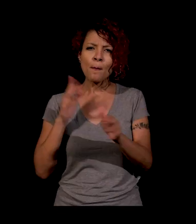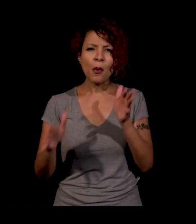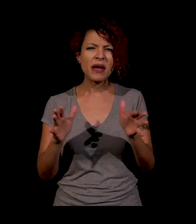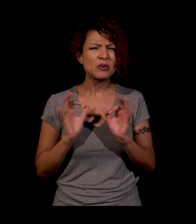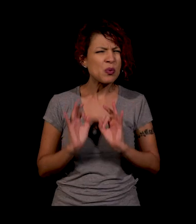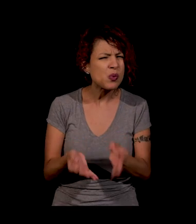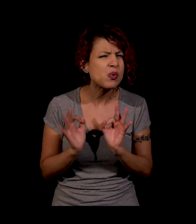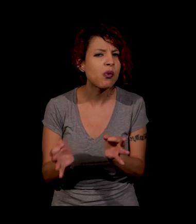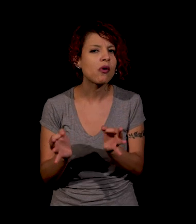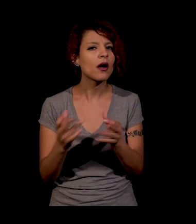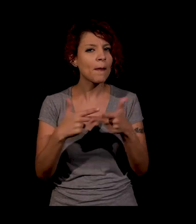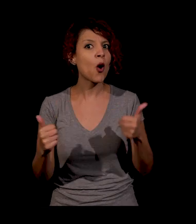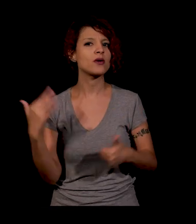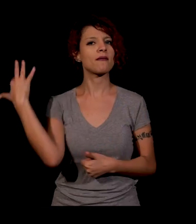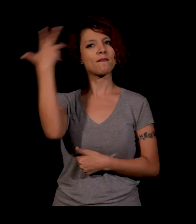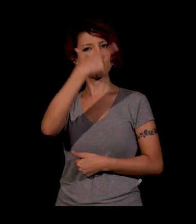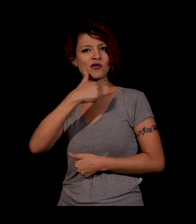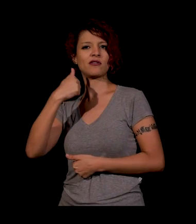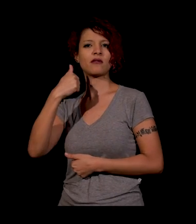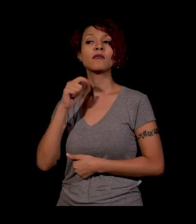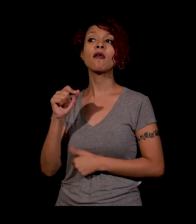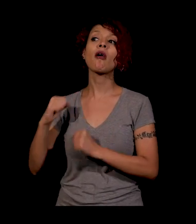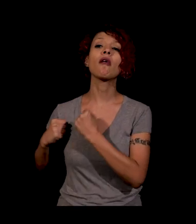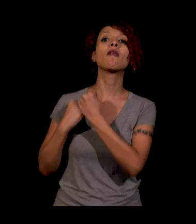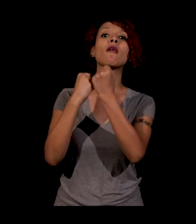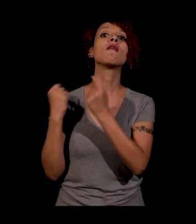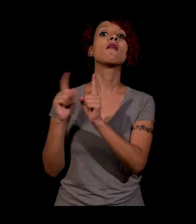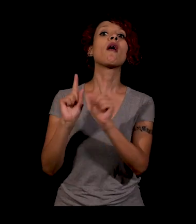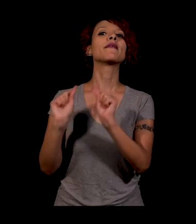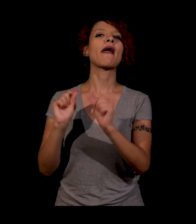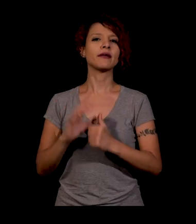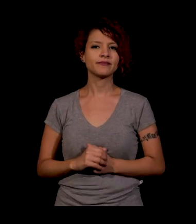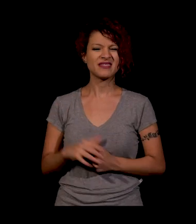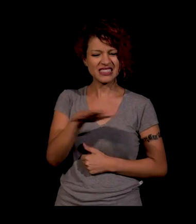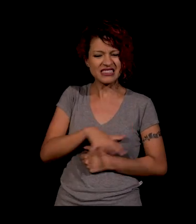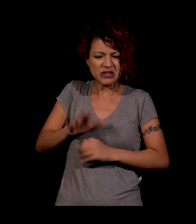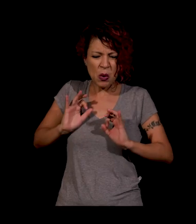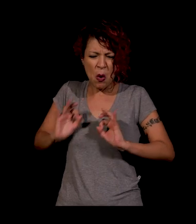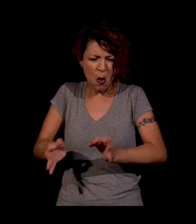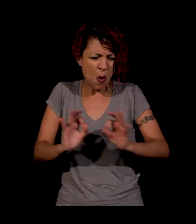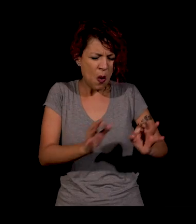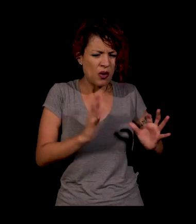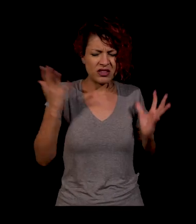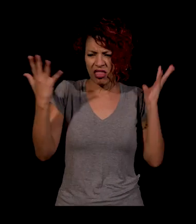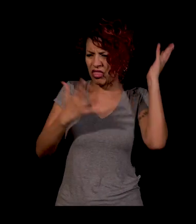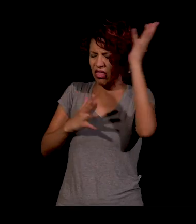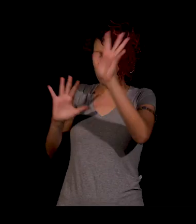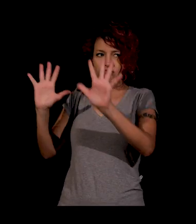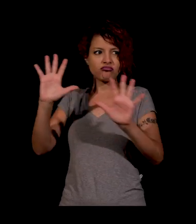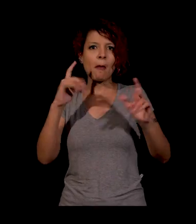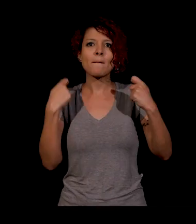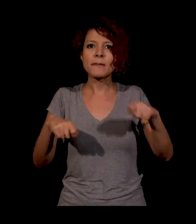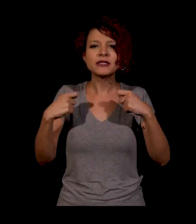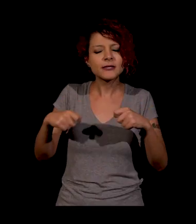muito bonita, que é você ver quem tá do teu lado. Quando você tá no meio do horror, você tem que. Cara, você